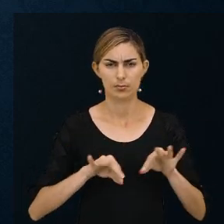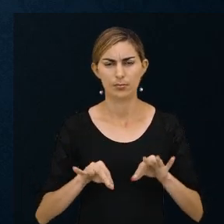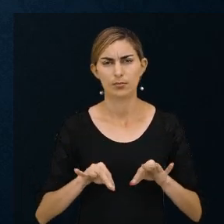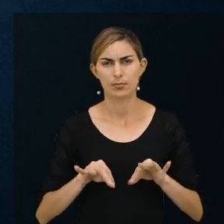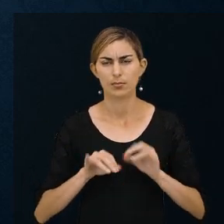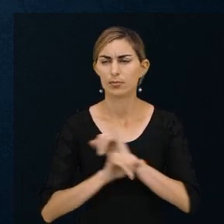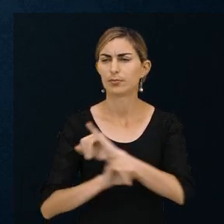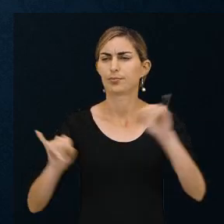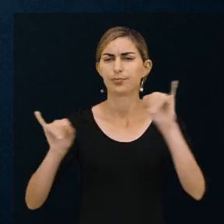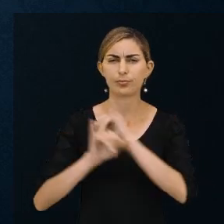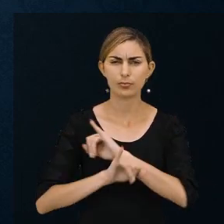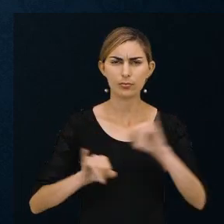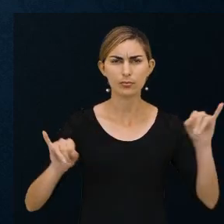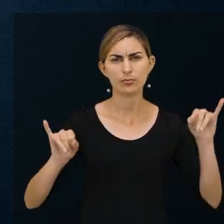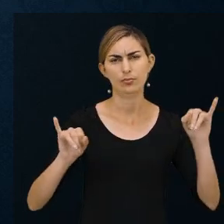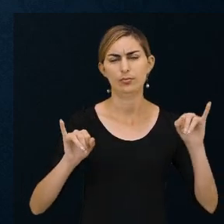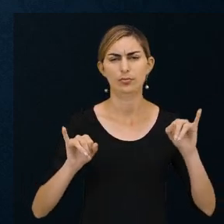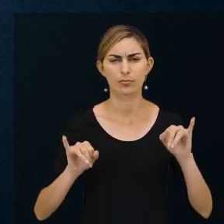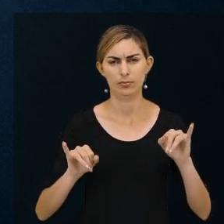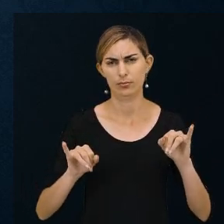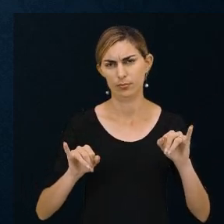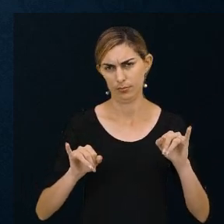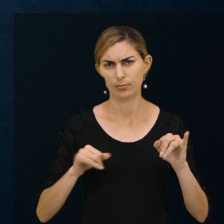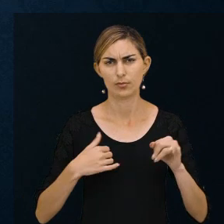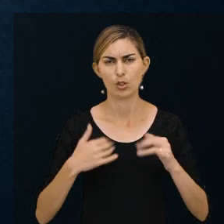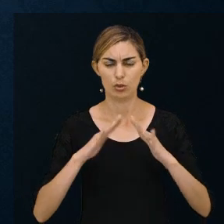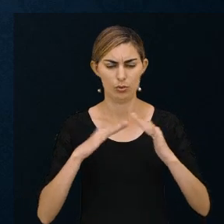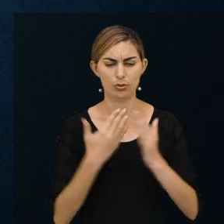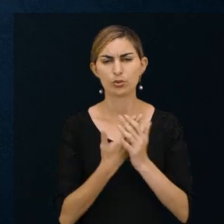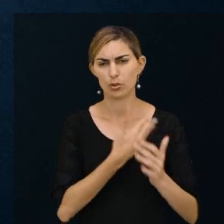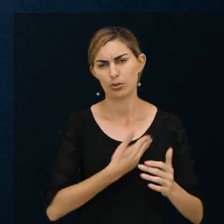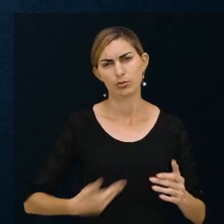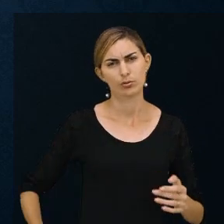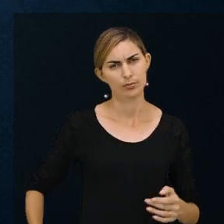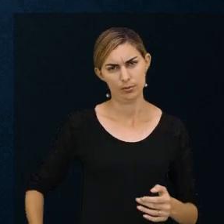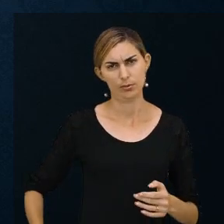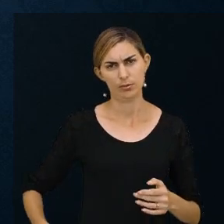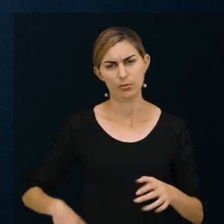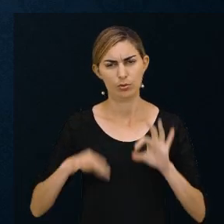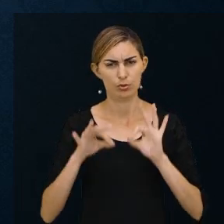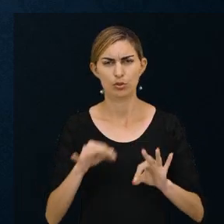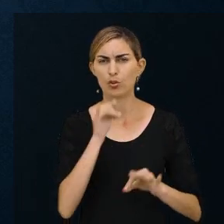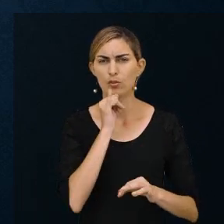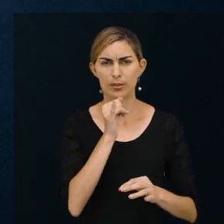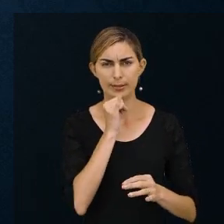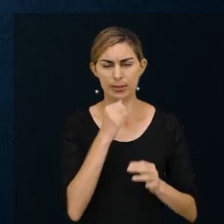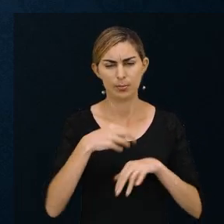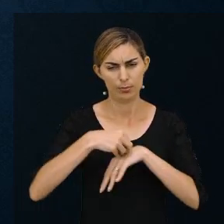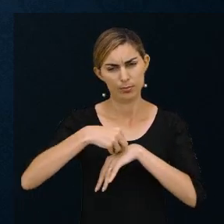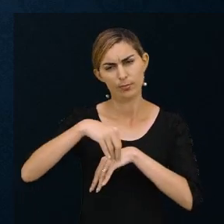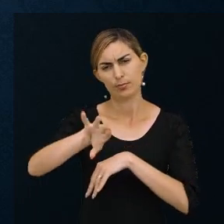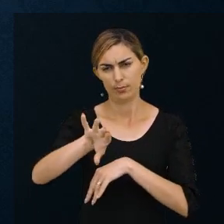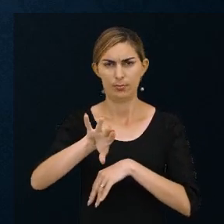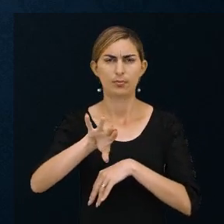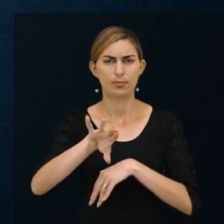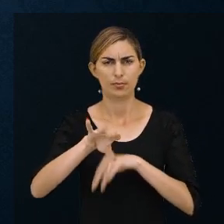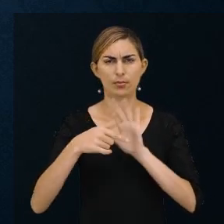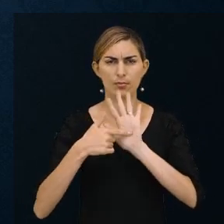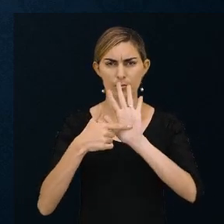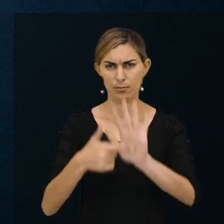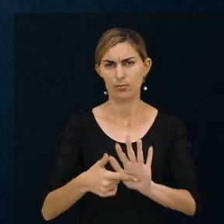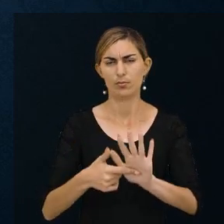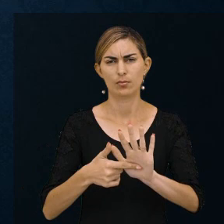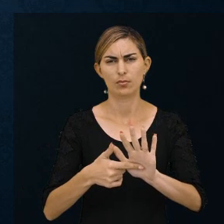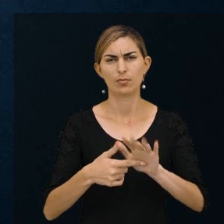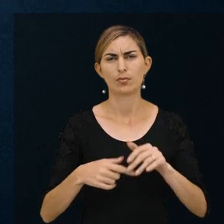elaborado, né, e divulgado em um estabelecimento de uma escola pública. Isso aqui é só um exemplo que eu estou trazendo, né,